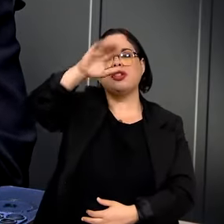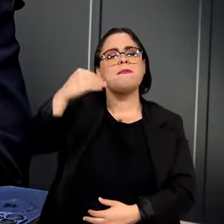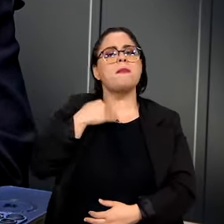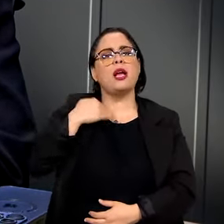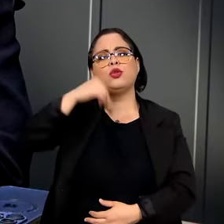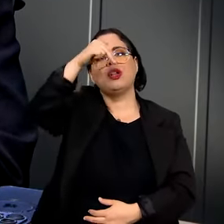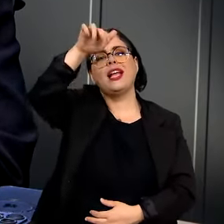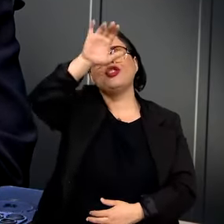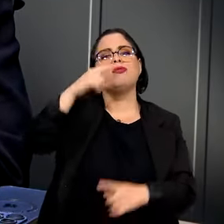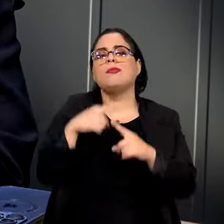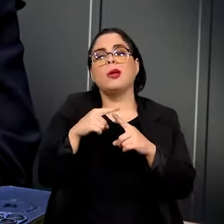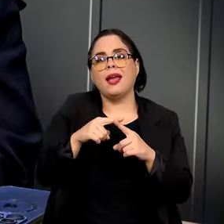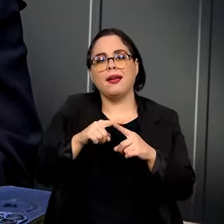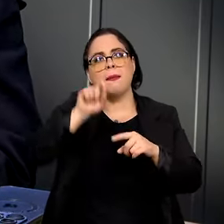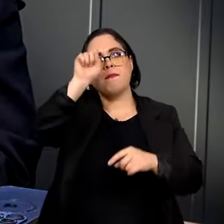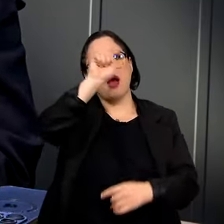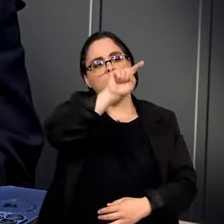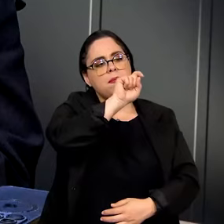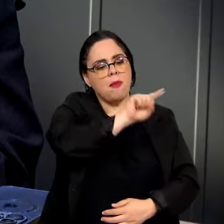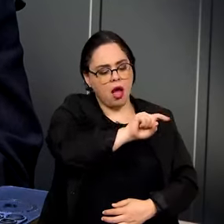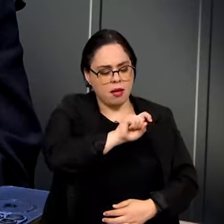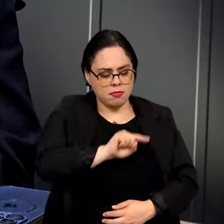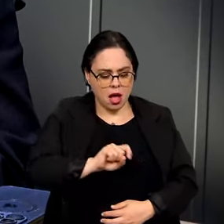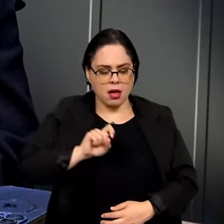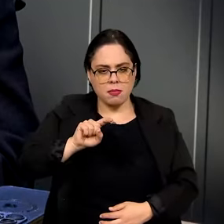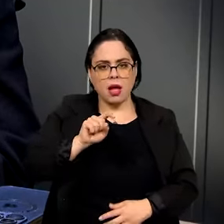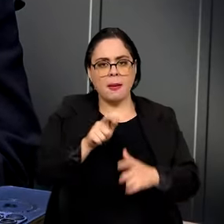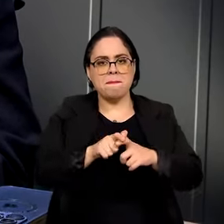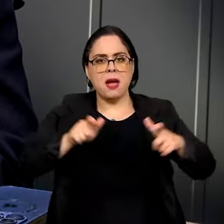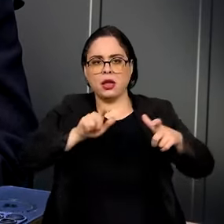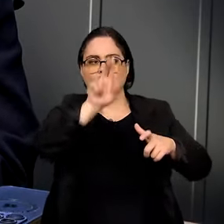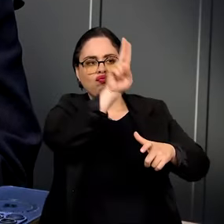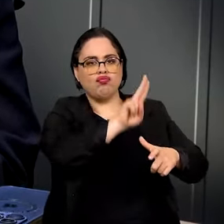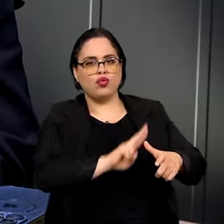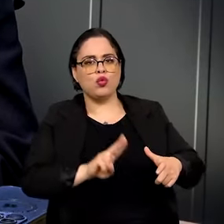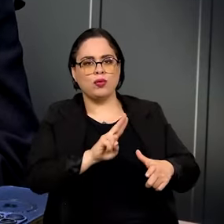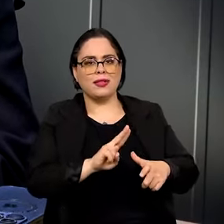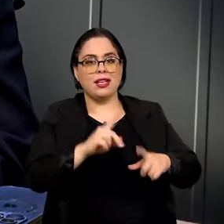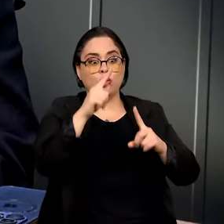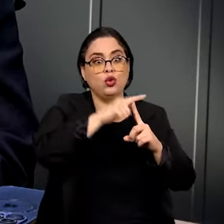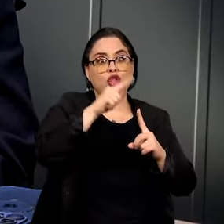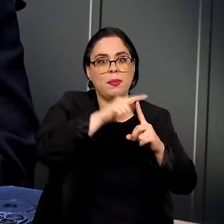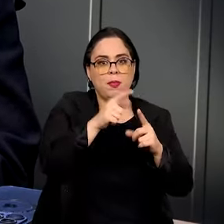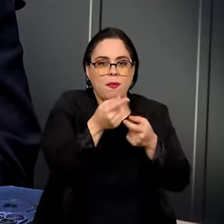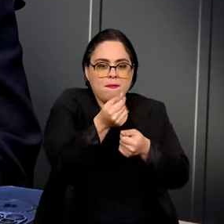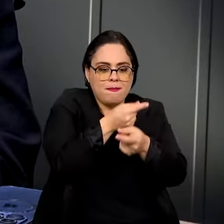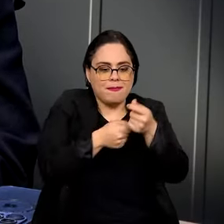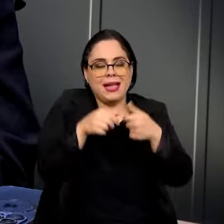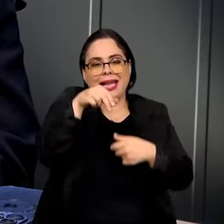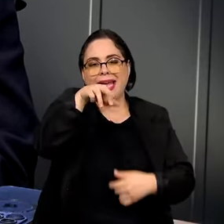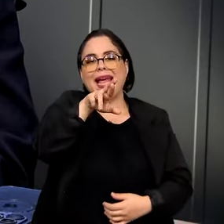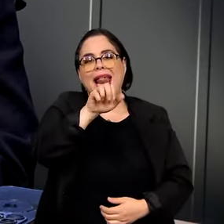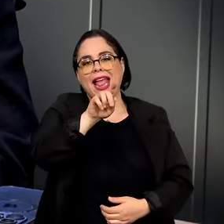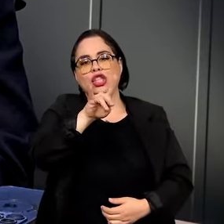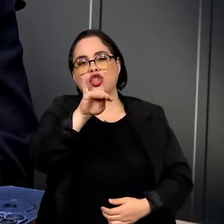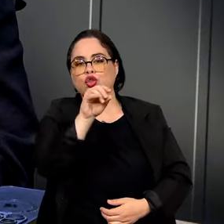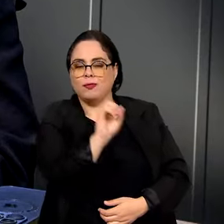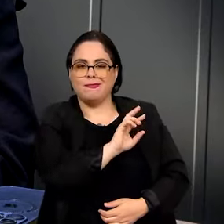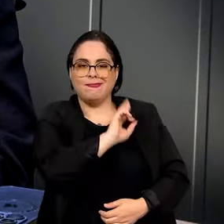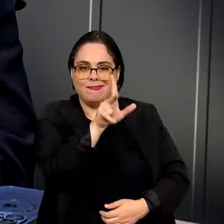função do baranco da Nordeste as outras regiões basicamente não aplic microcrédito E é isso que nós vamos